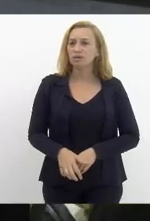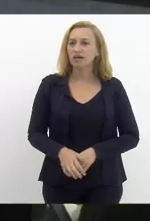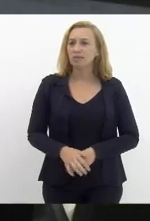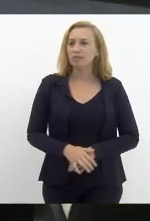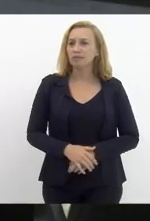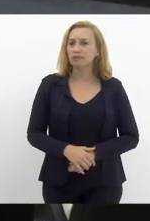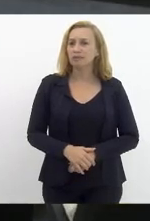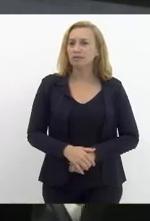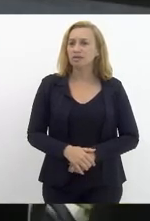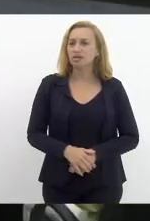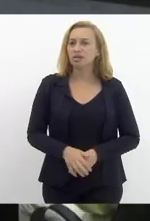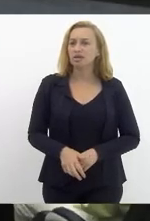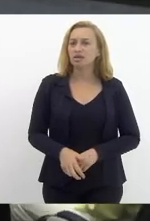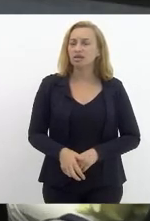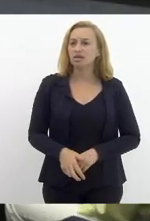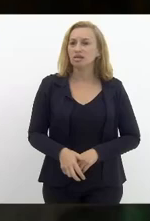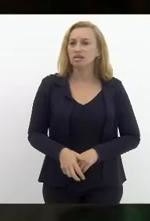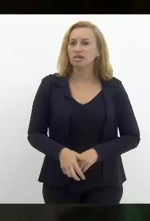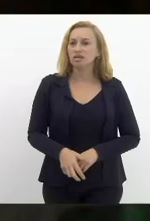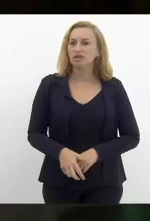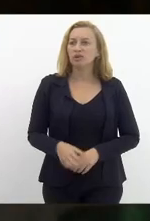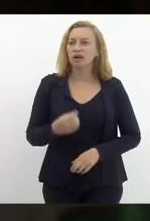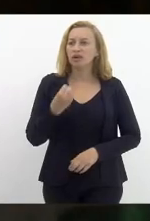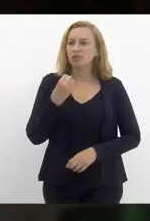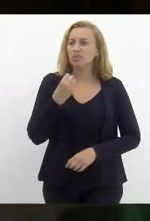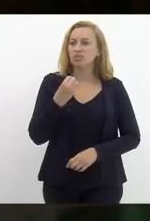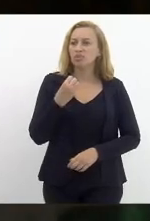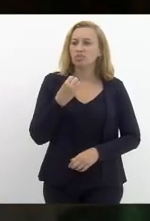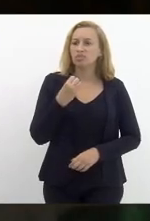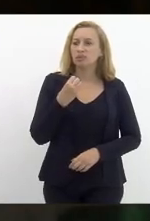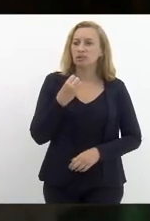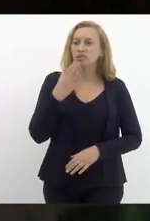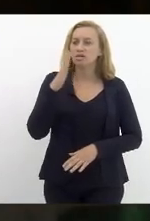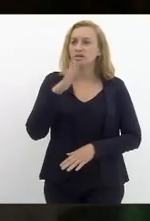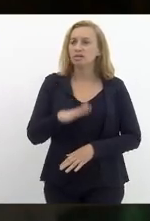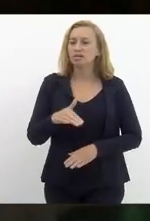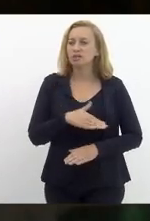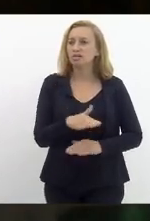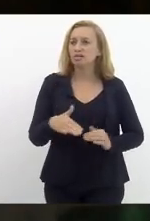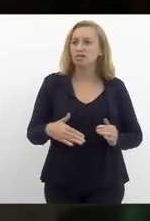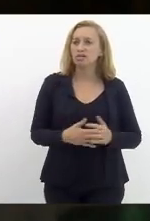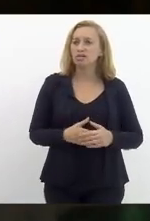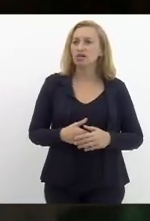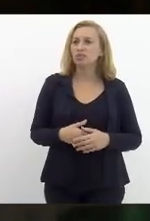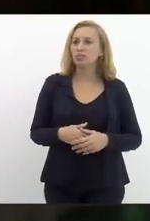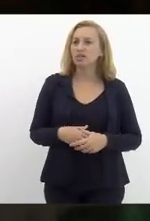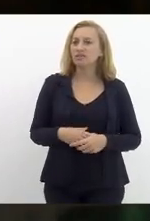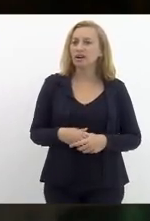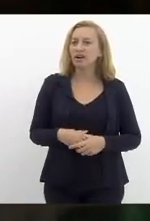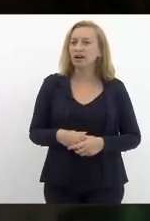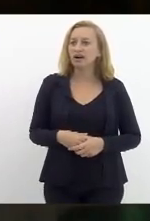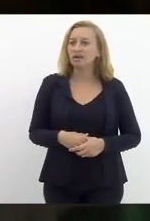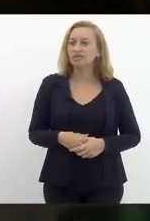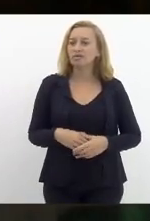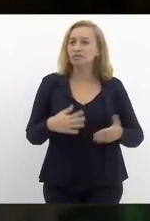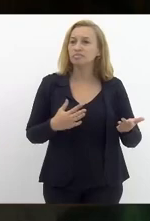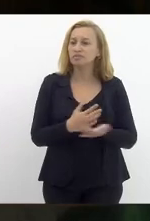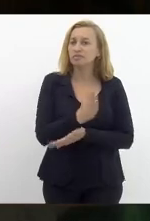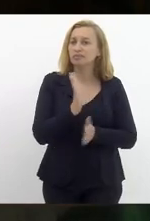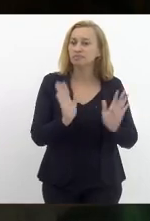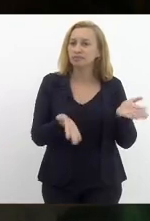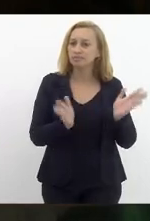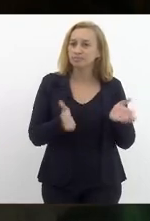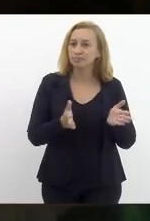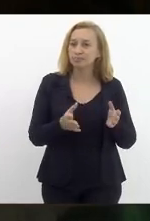favor? Boa tarde, senhores. Meu nome é Guilherme Fontinelli, sou um dos aprovados hoje em